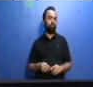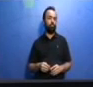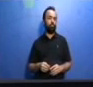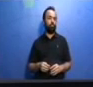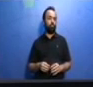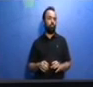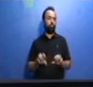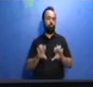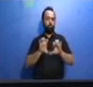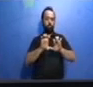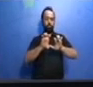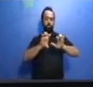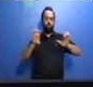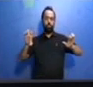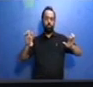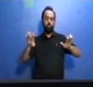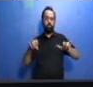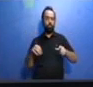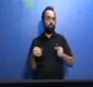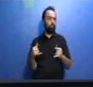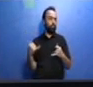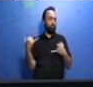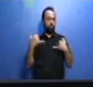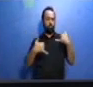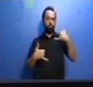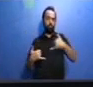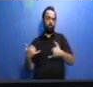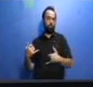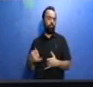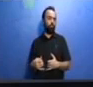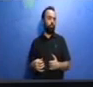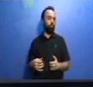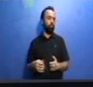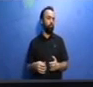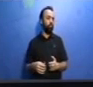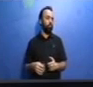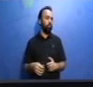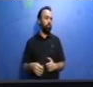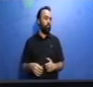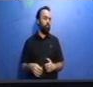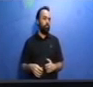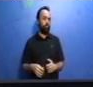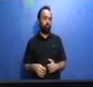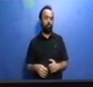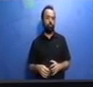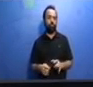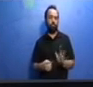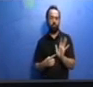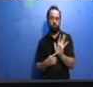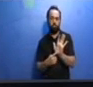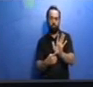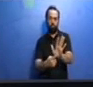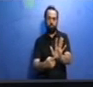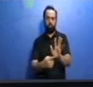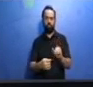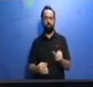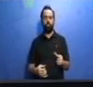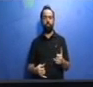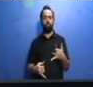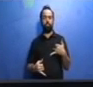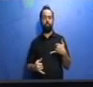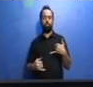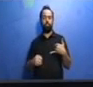Pode-se saber também que praticamente tudo sobre uma reação química através da sua equação. Ela pode